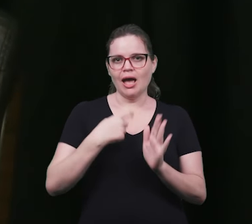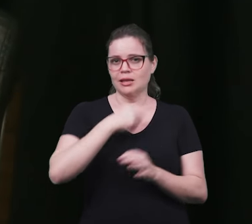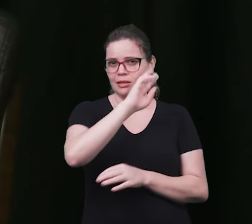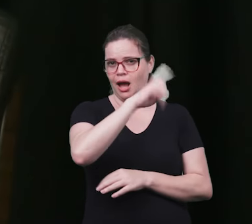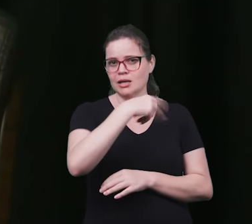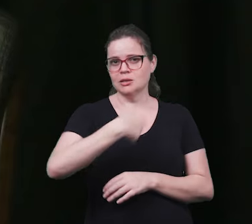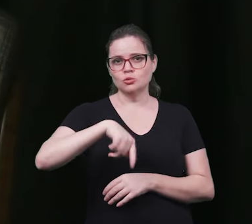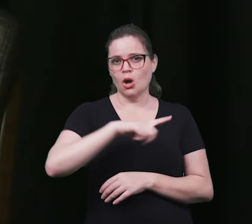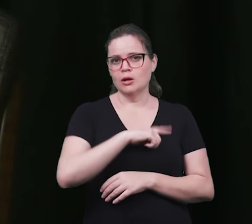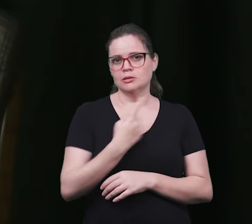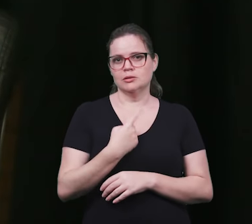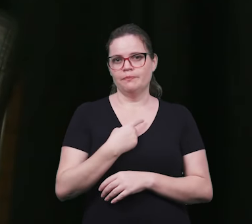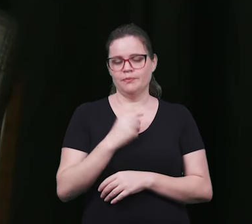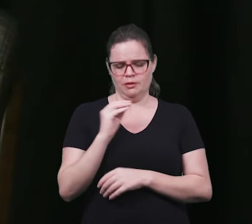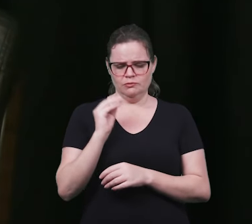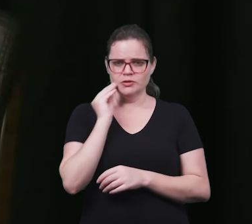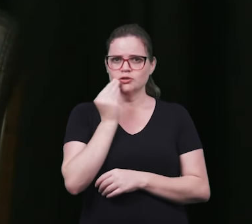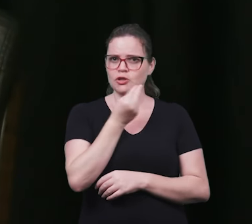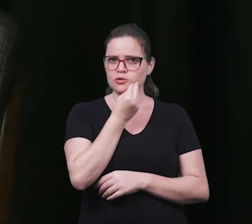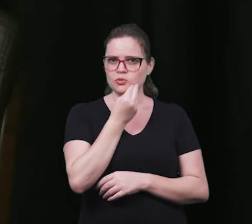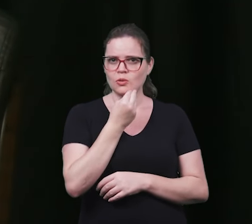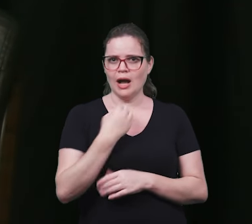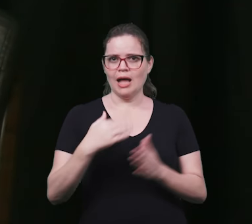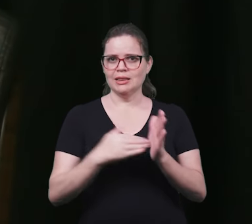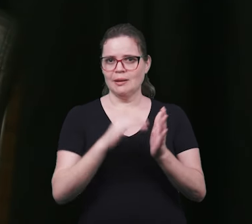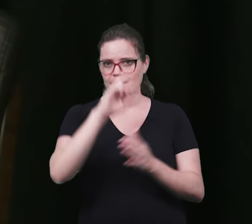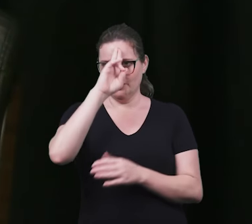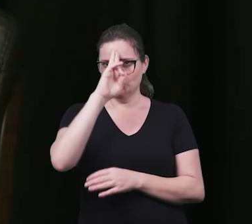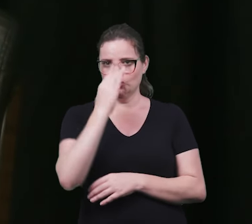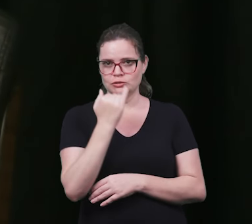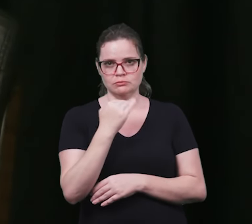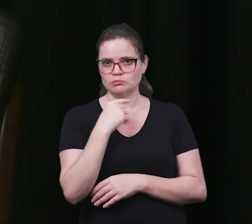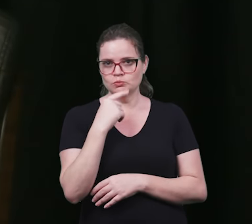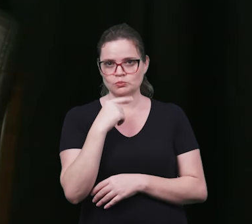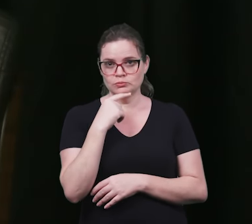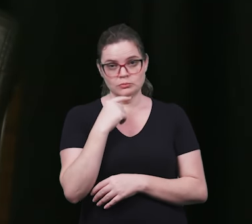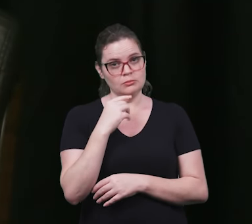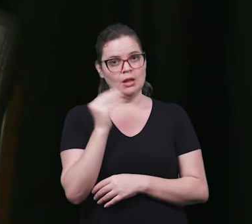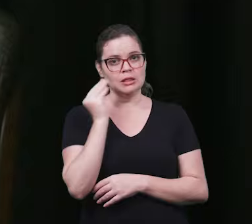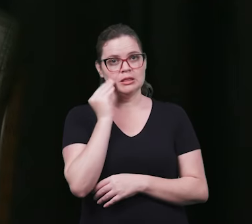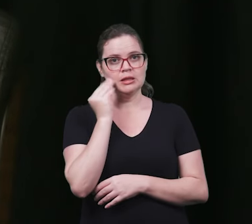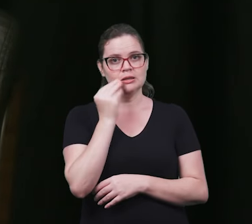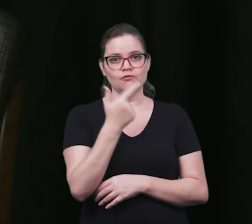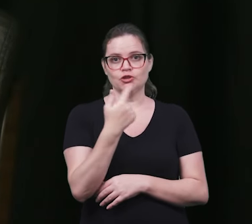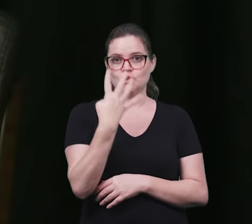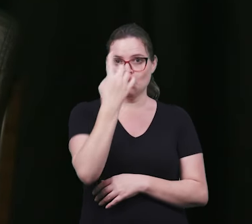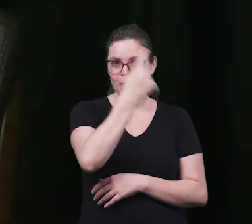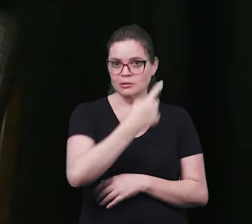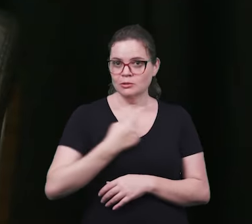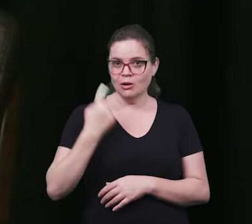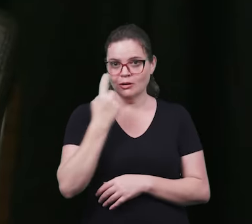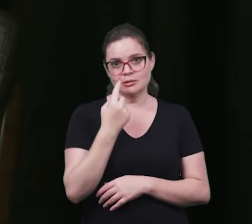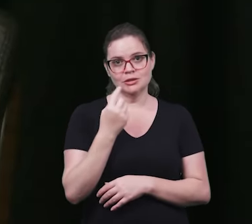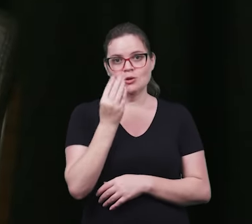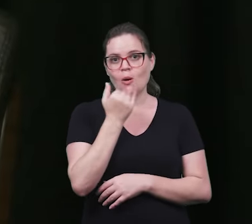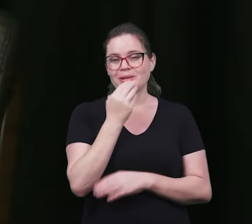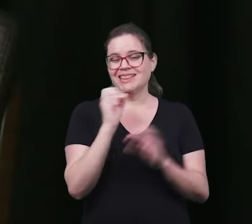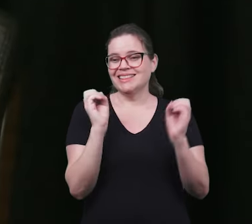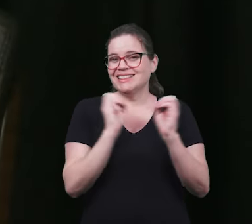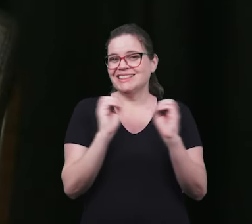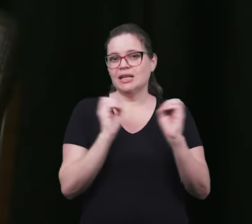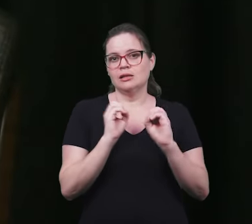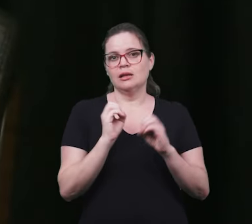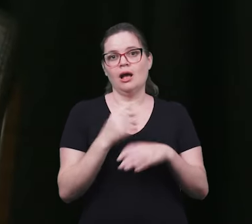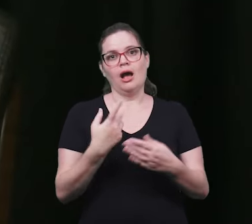razão. Então faz um jejum até o meio-dia, às vezes não deu certo. Faz um jejum de 24 horas. Estica ele, né? Aí